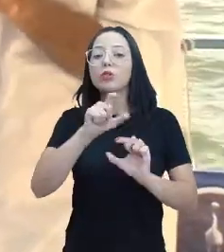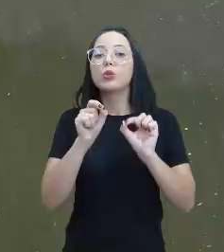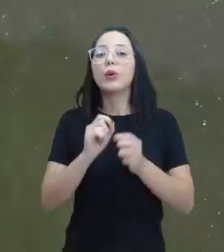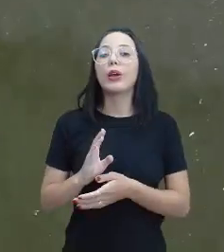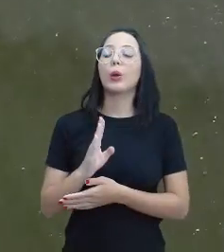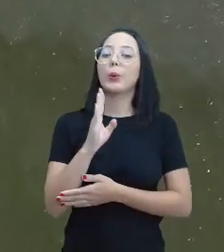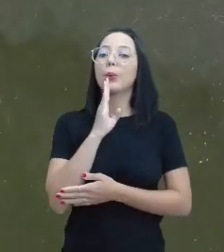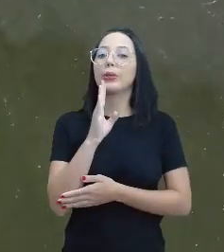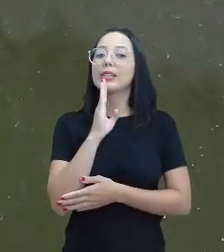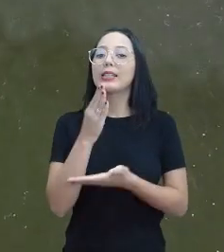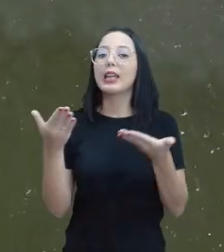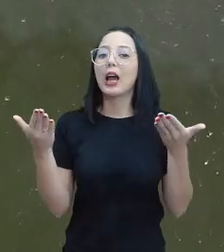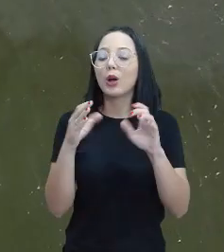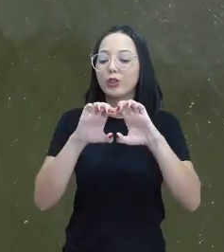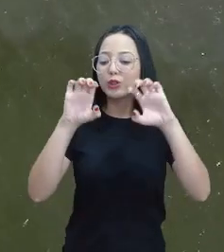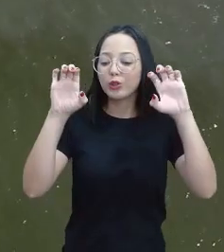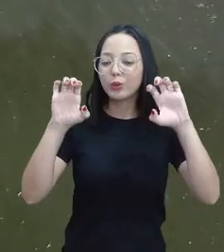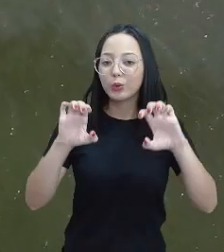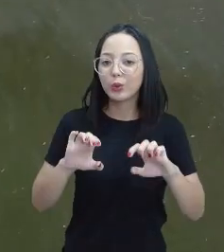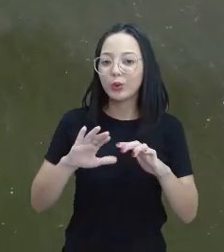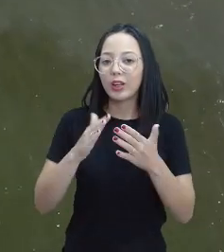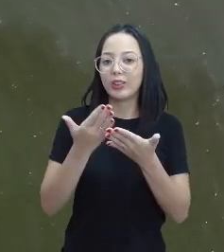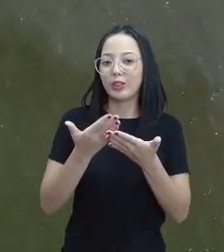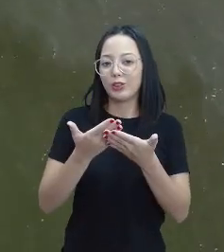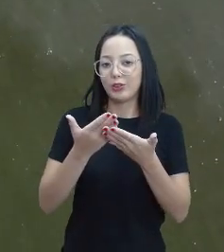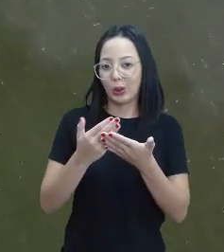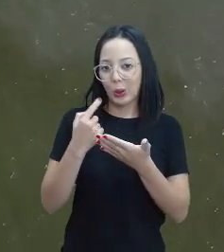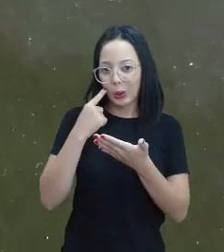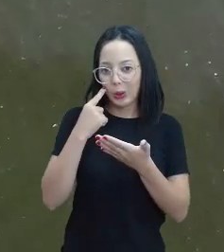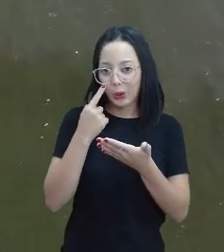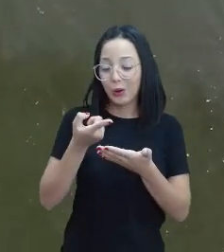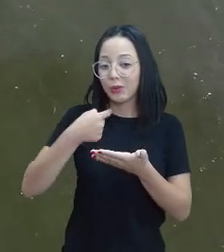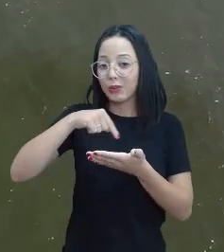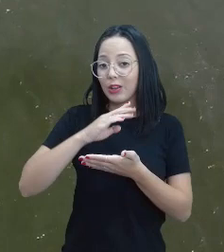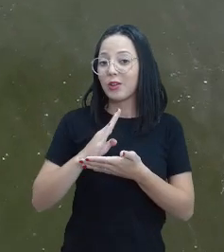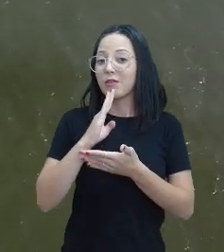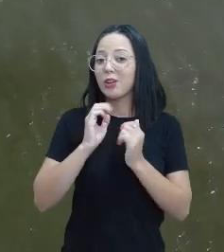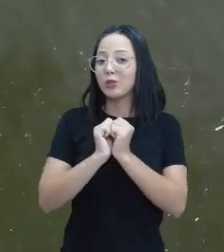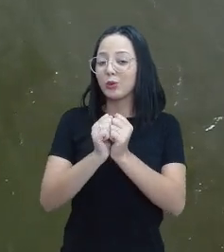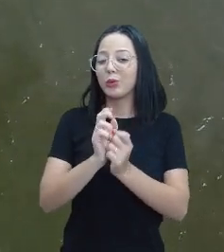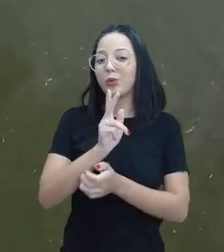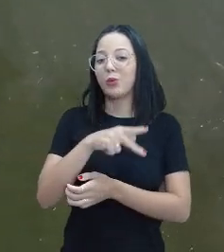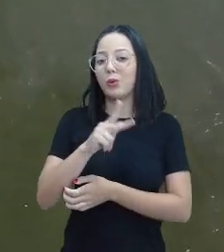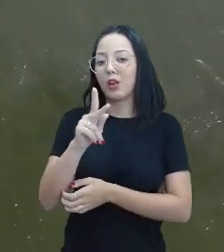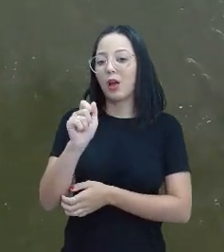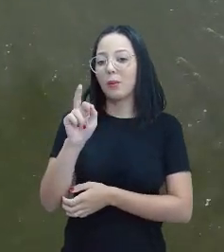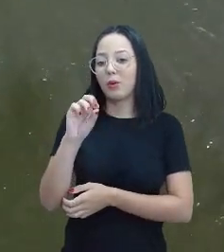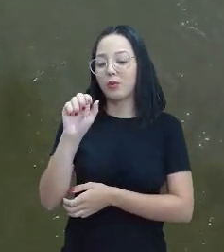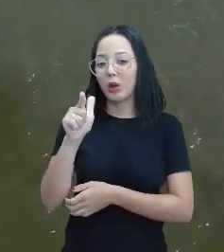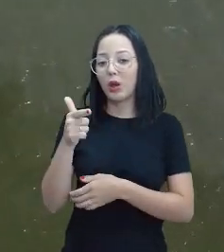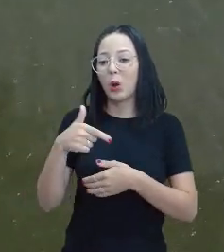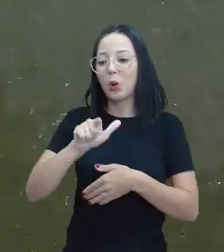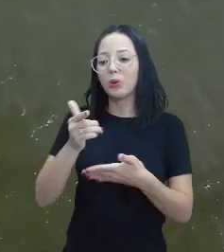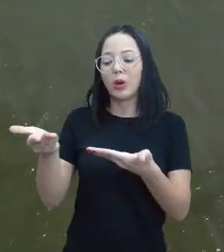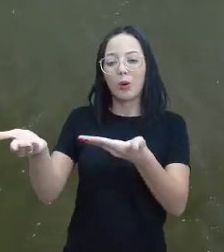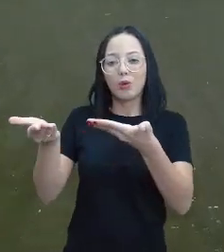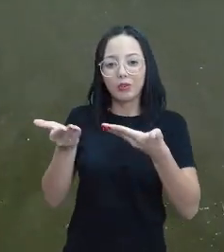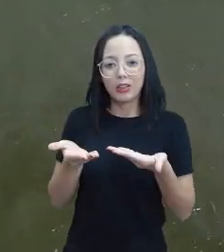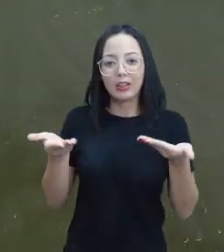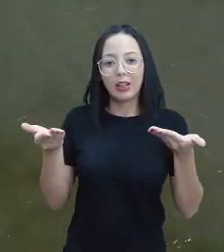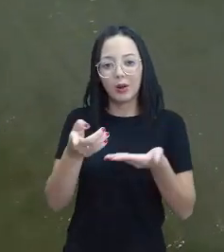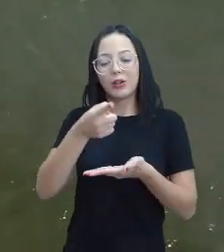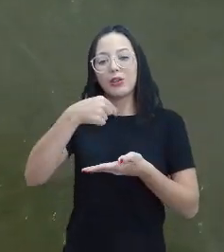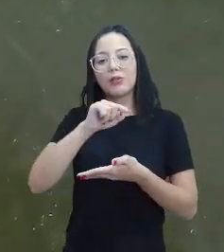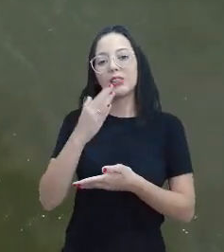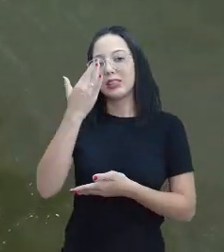um pouquinho da estrutura da escola flutuante. Vocês vão ver com a professora Carol, com a outra convidada que vai chegar aqui agora, e a gente